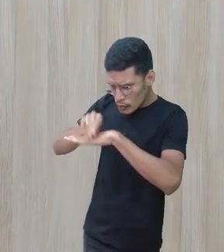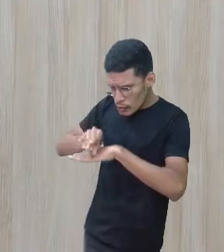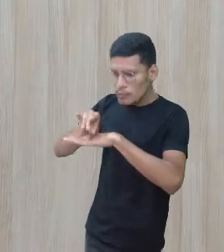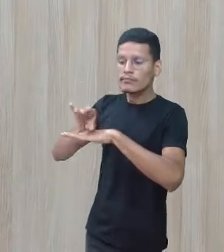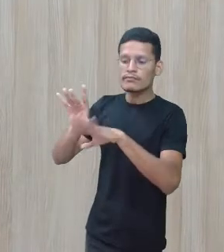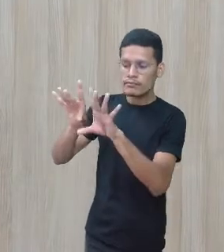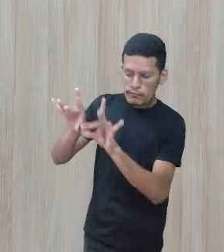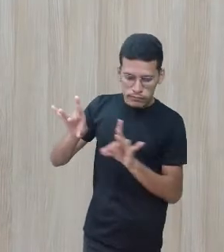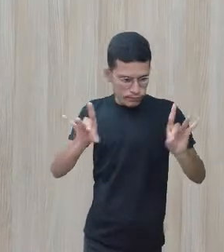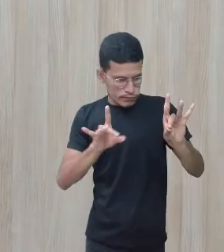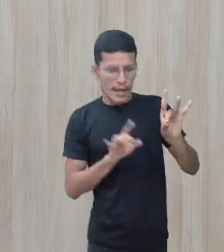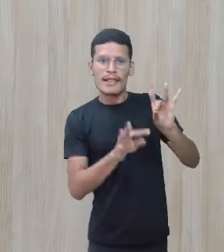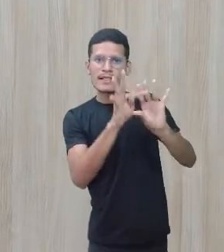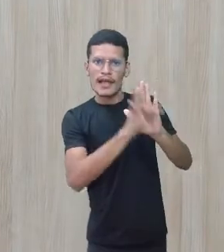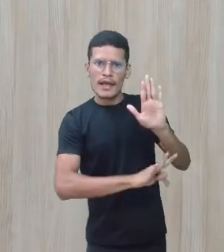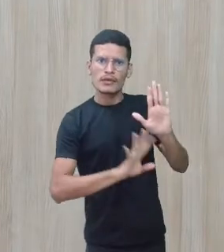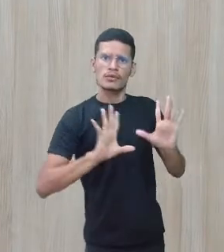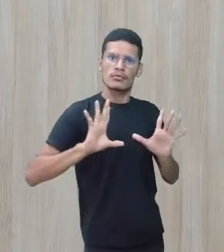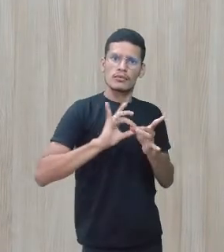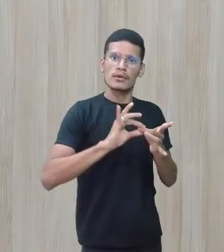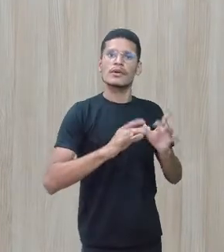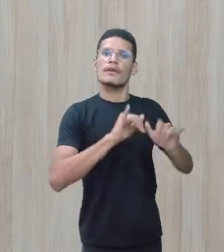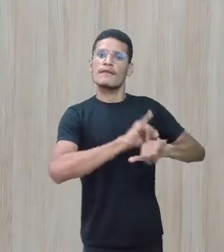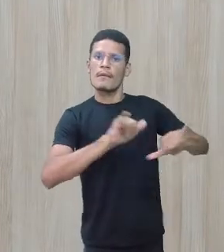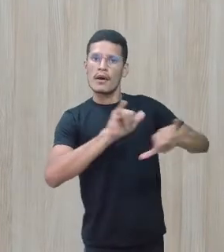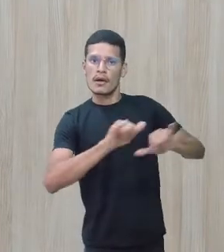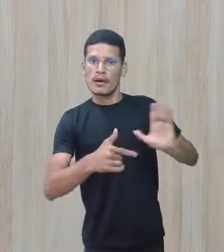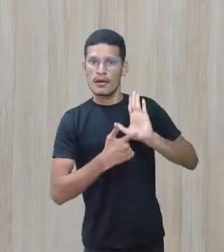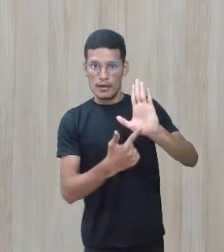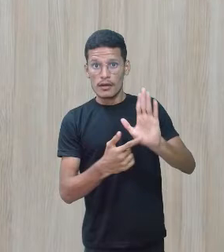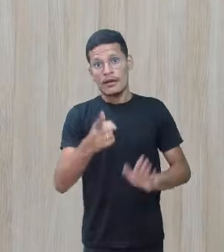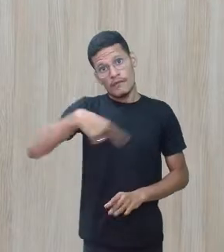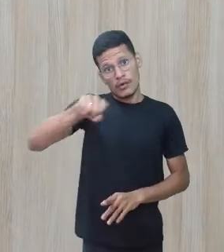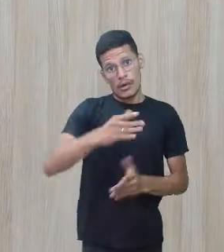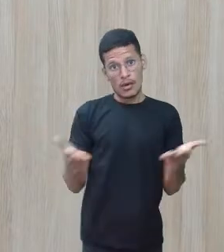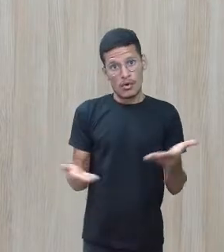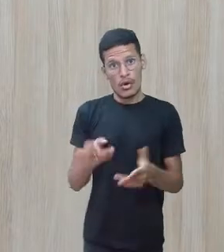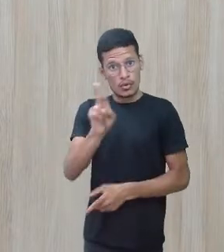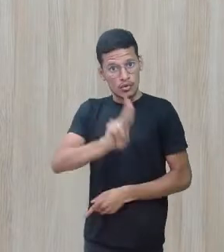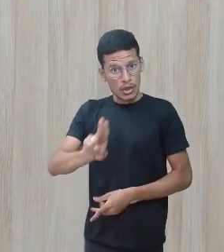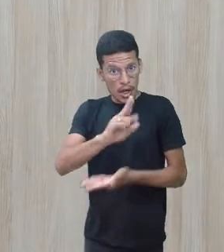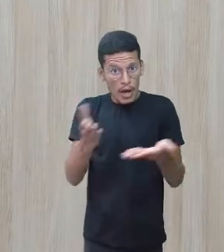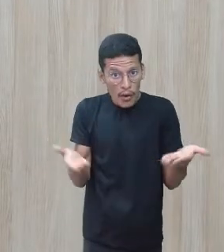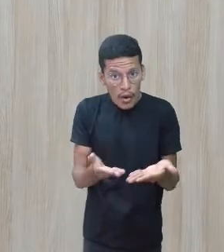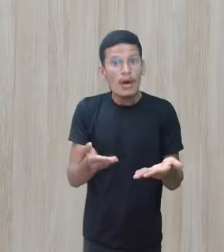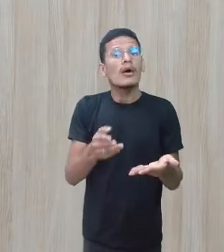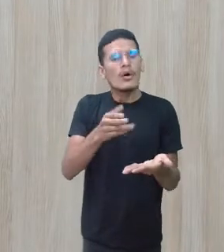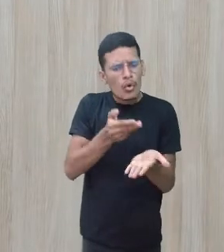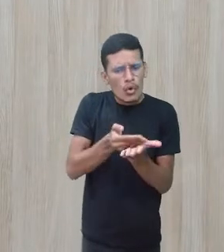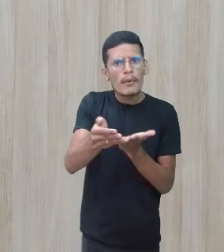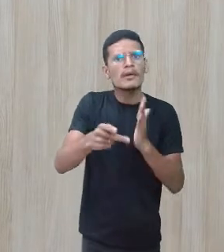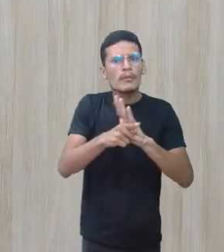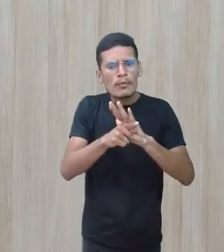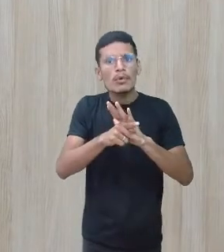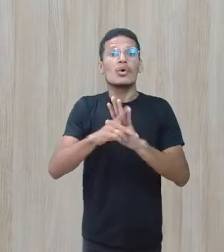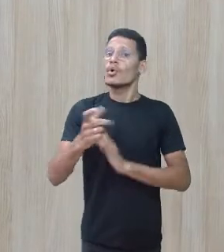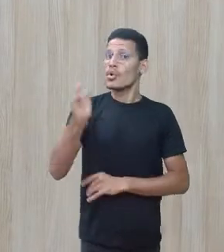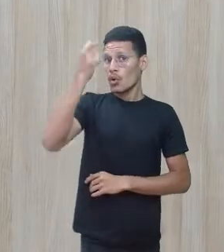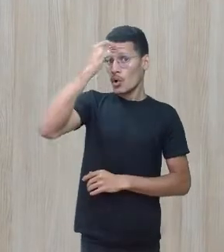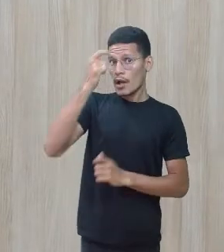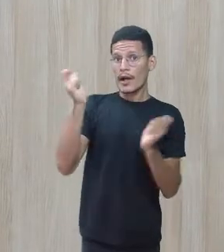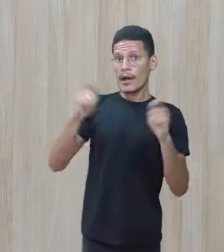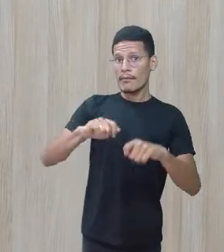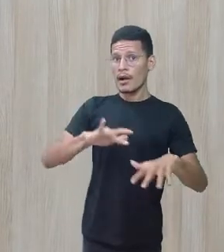colocar um texto e passar uma informação. E vocês que hoje estão utilizando aí, comecem a utilizar a rede social com essa consciência, né?